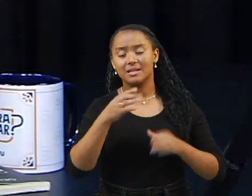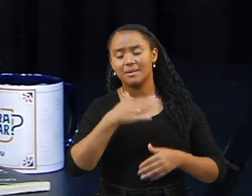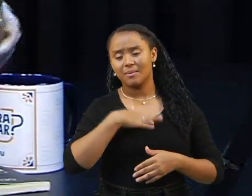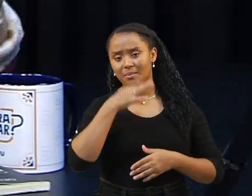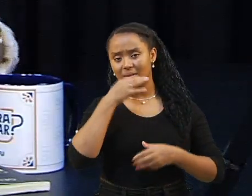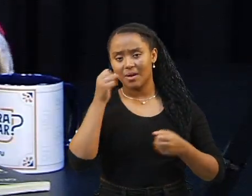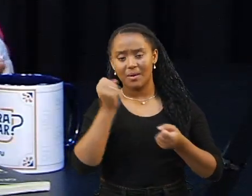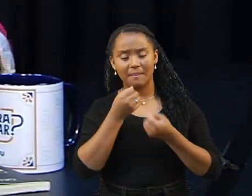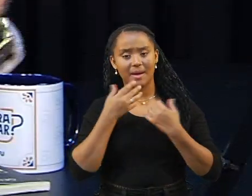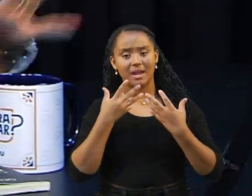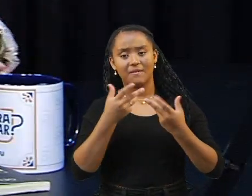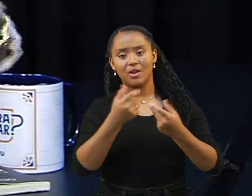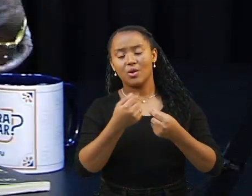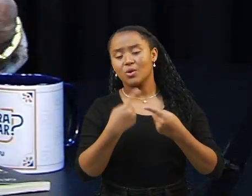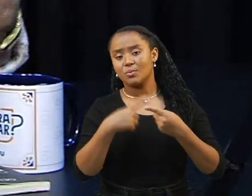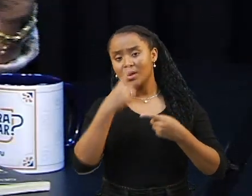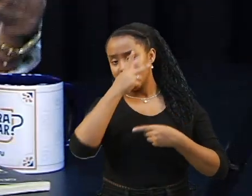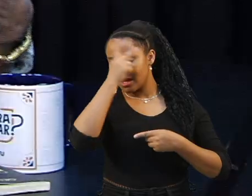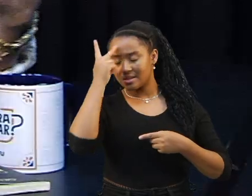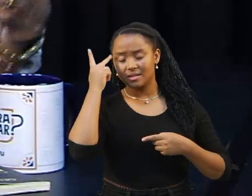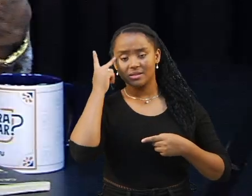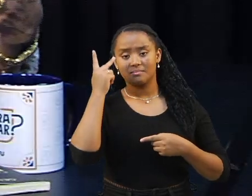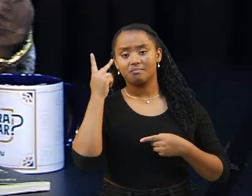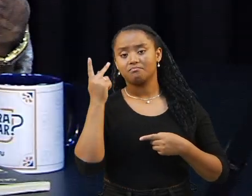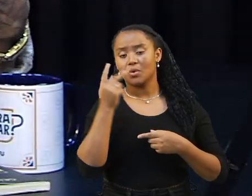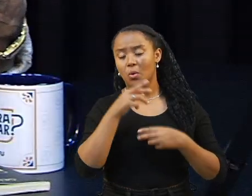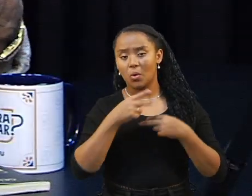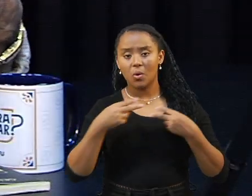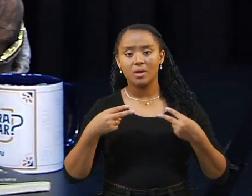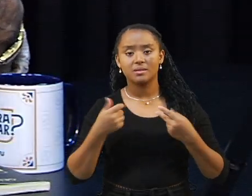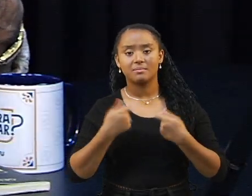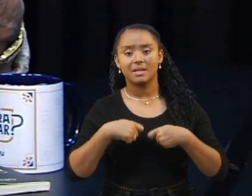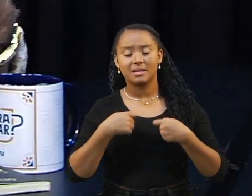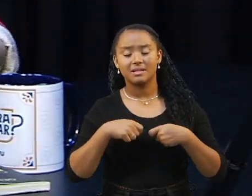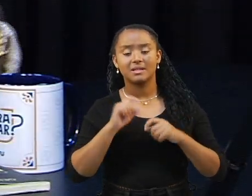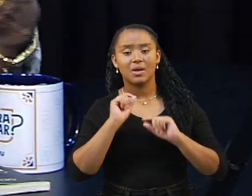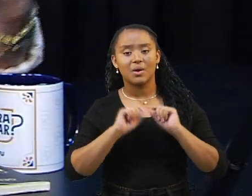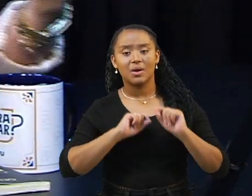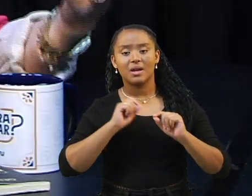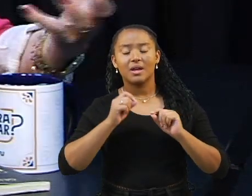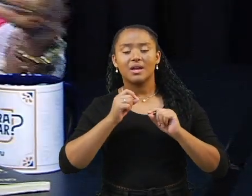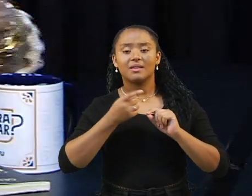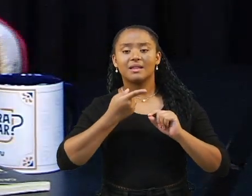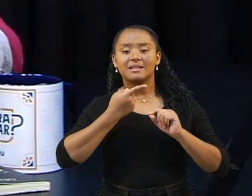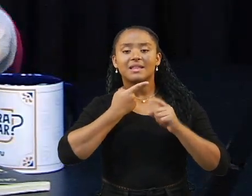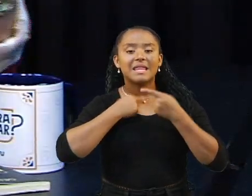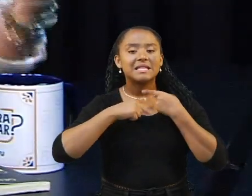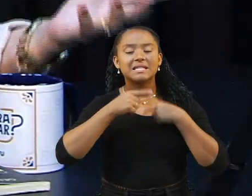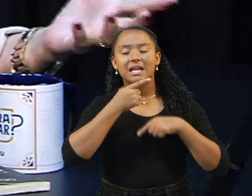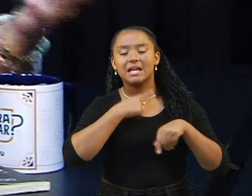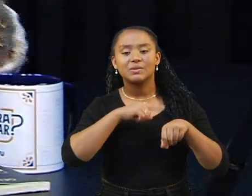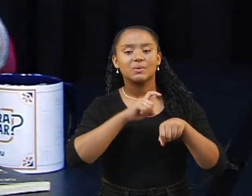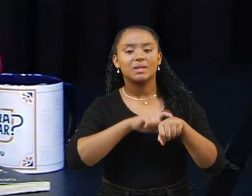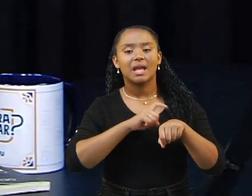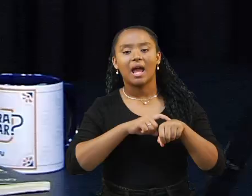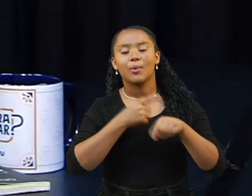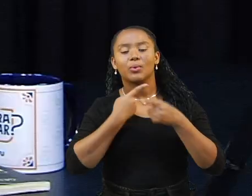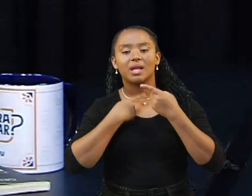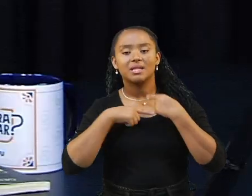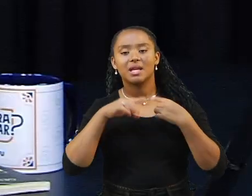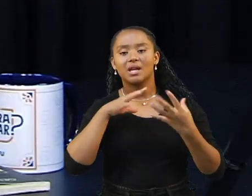esplêndido, porque as coisas têm que caminhar, né, para o desejo do tempo, para o desejo do